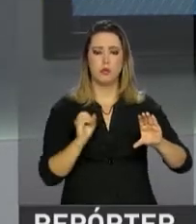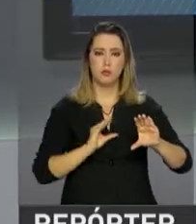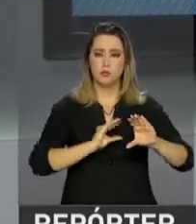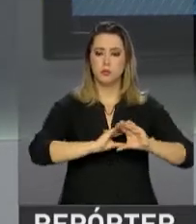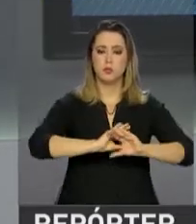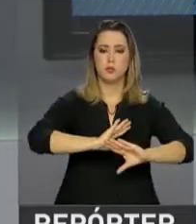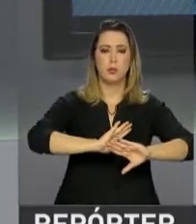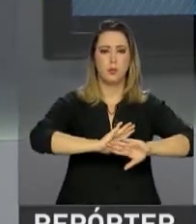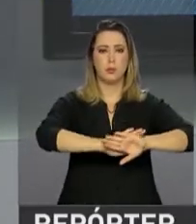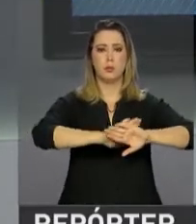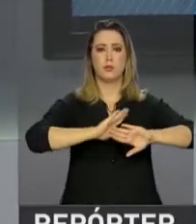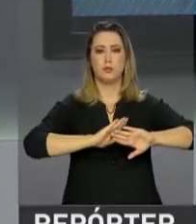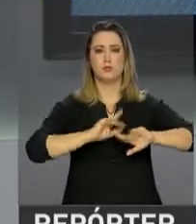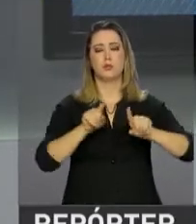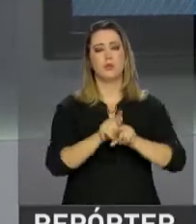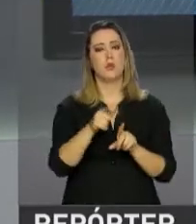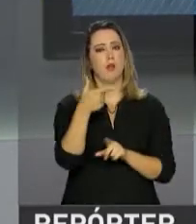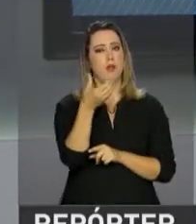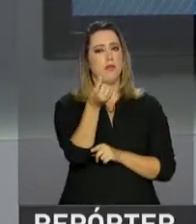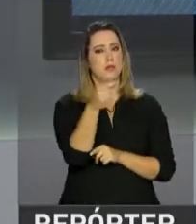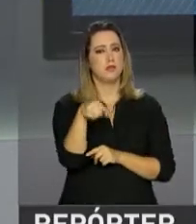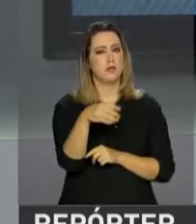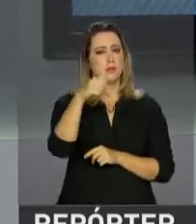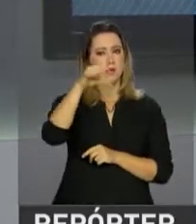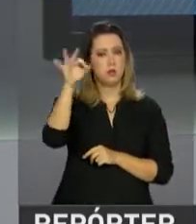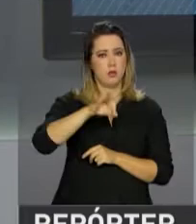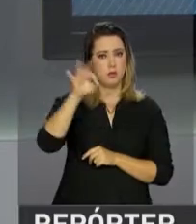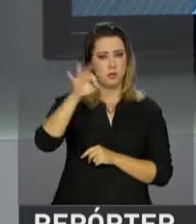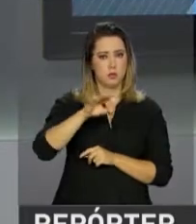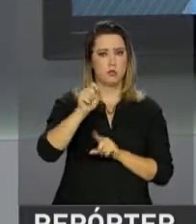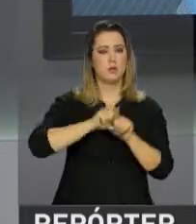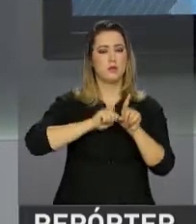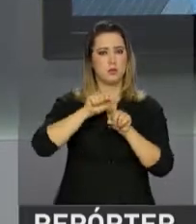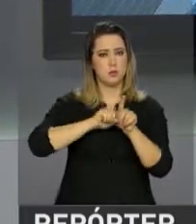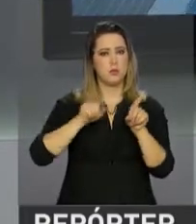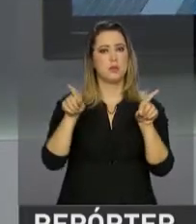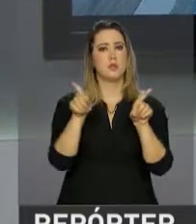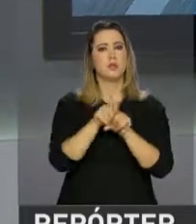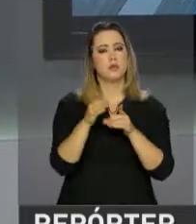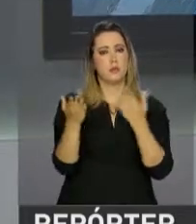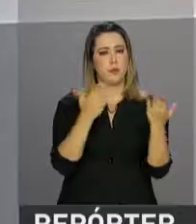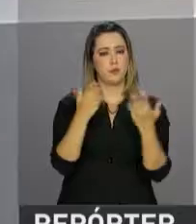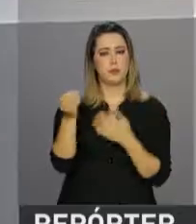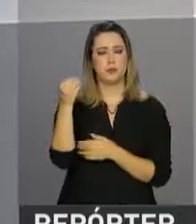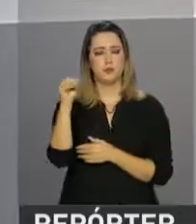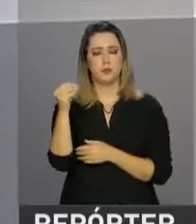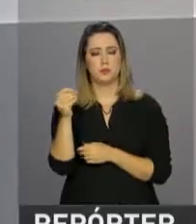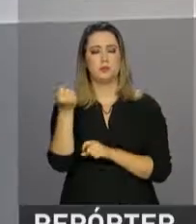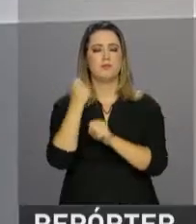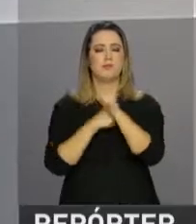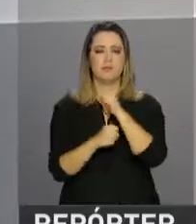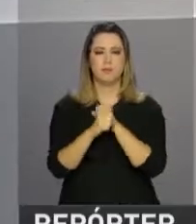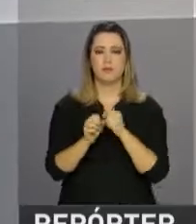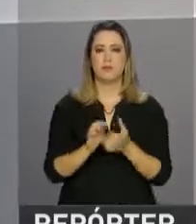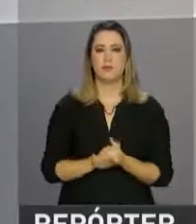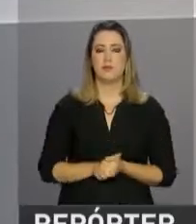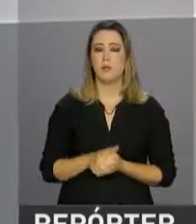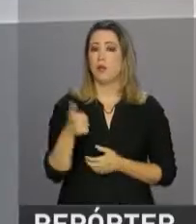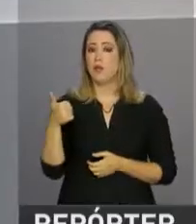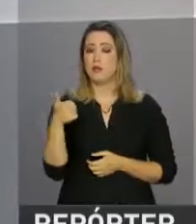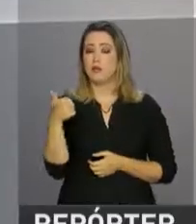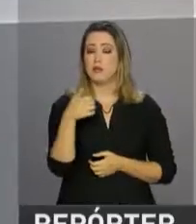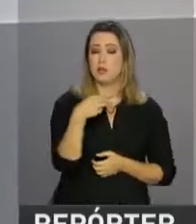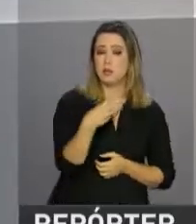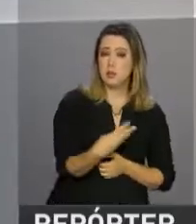26,9 por cento no mês também na comparação com outubro de 2016 e em 113